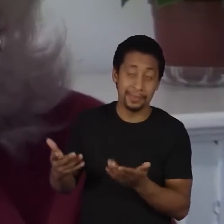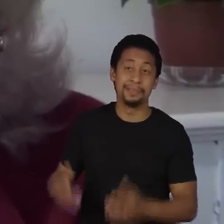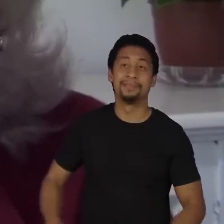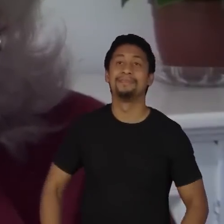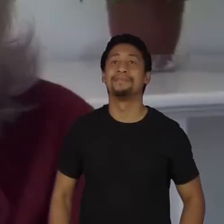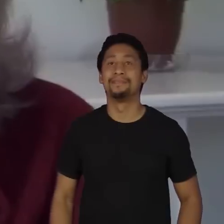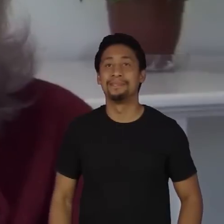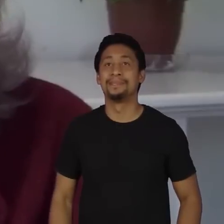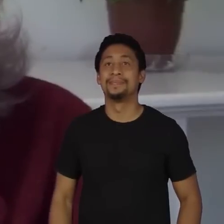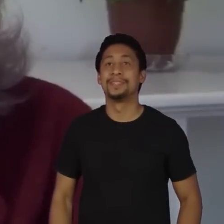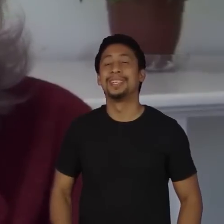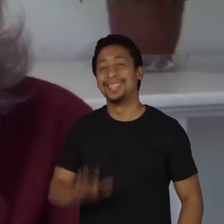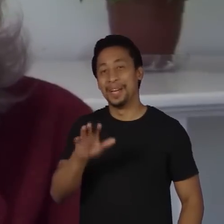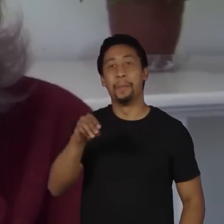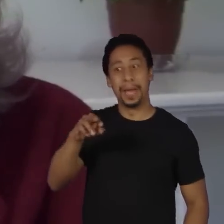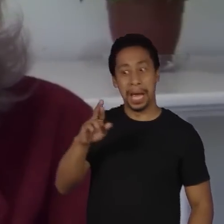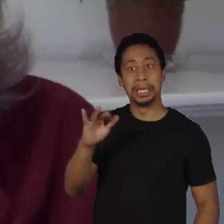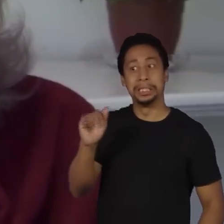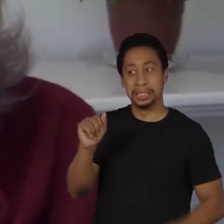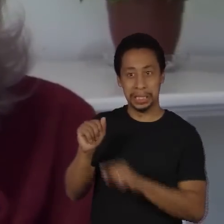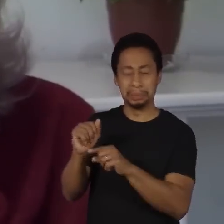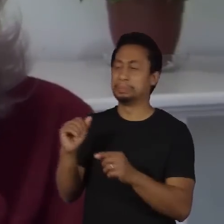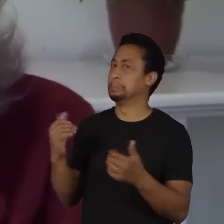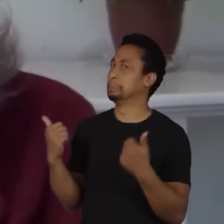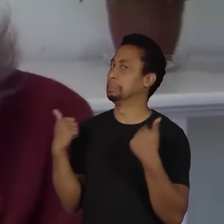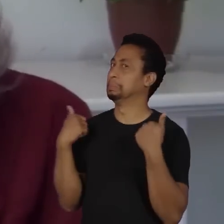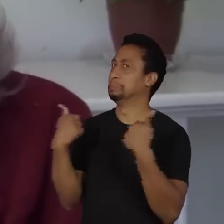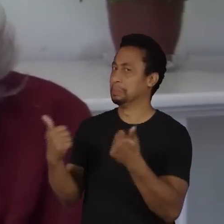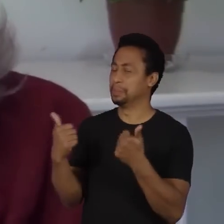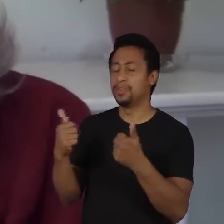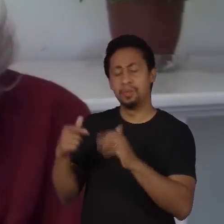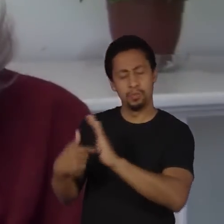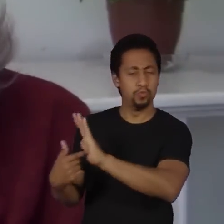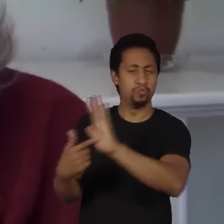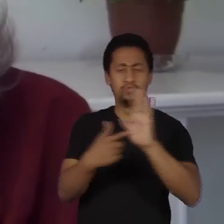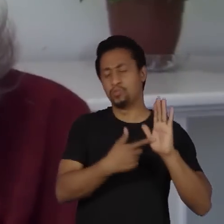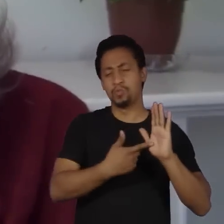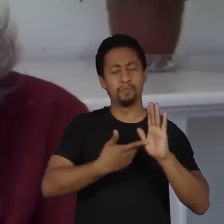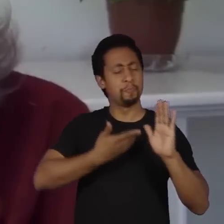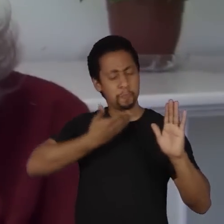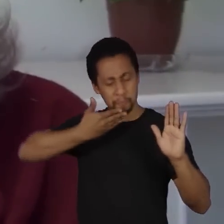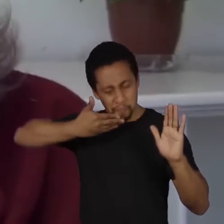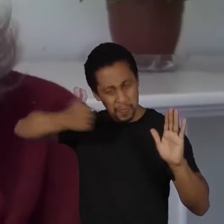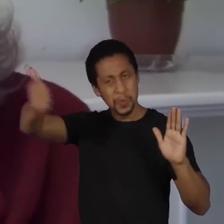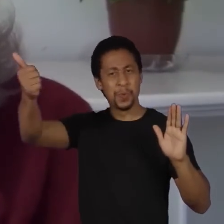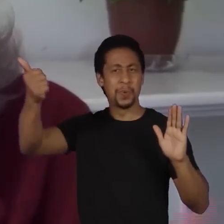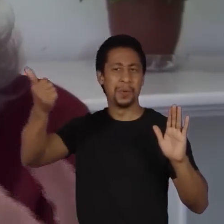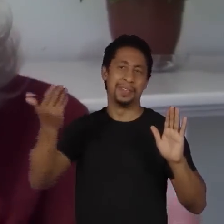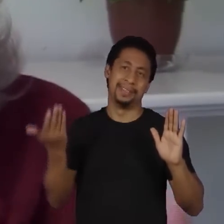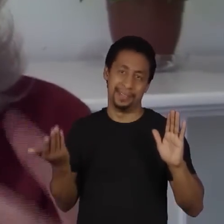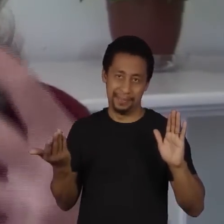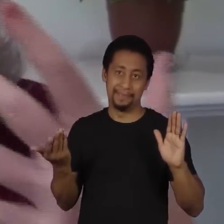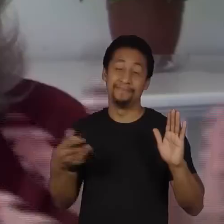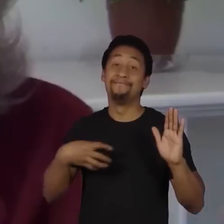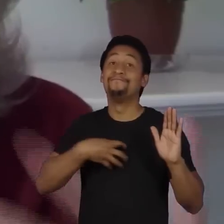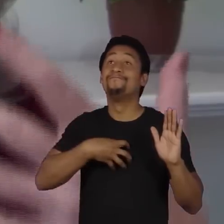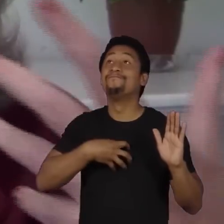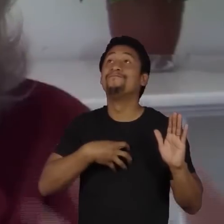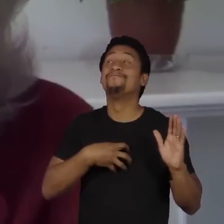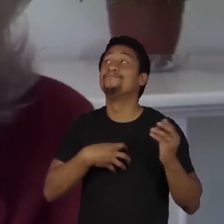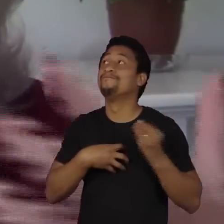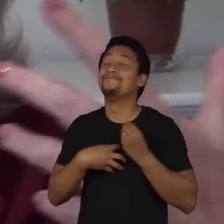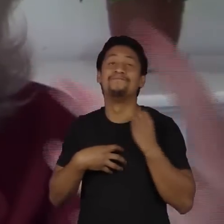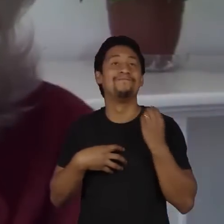legado da Maria Alice. É muito importante. E ver o que há de melhor, ver o que há, aquilo que realmente